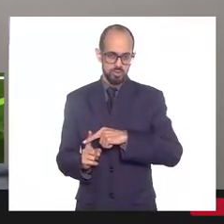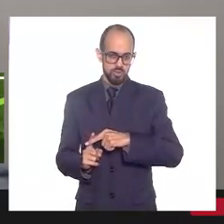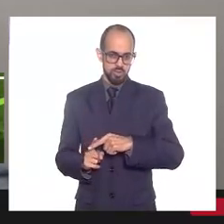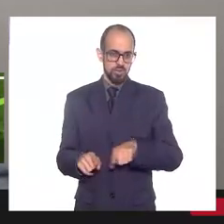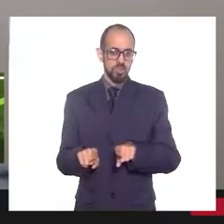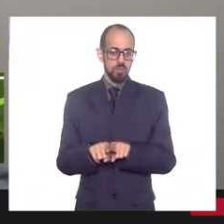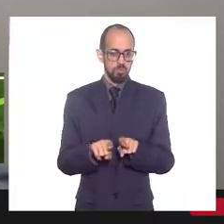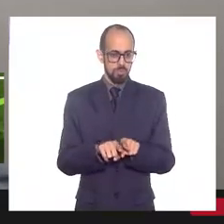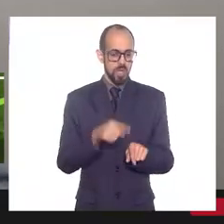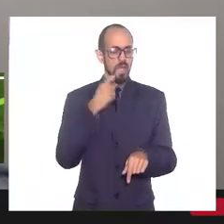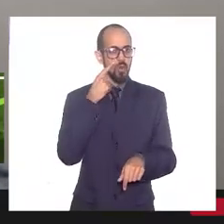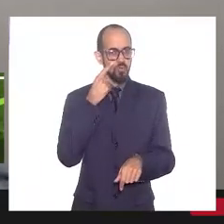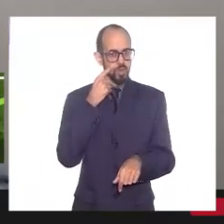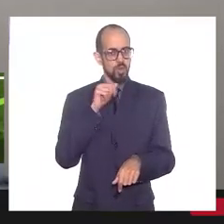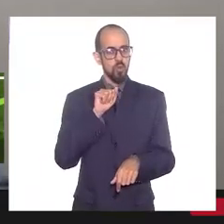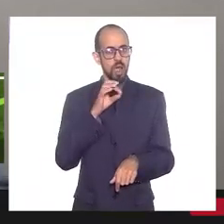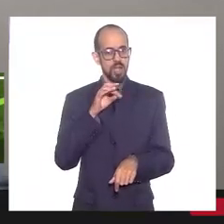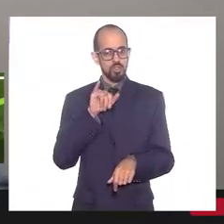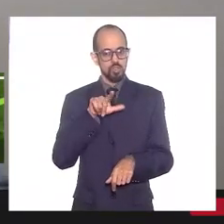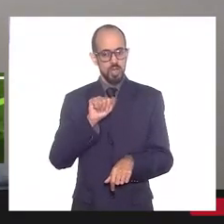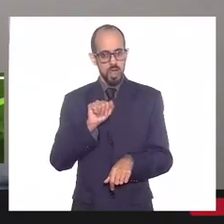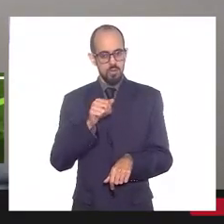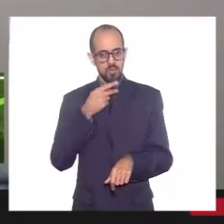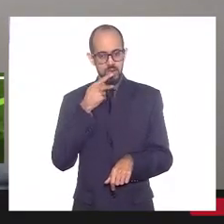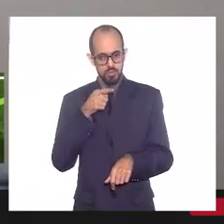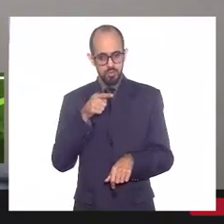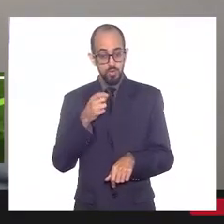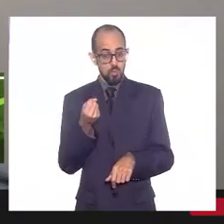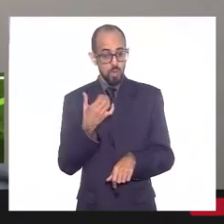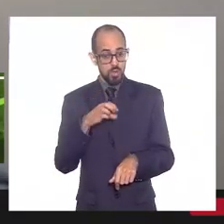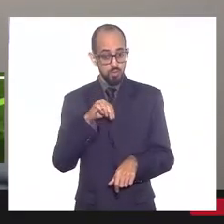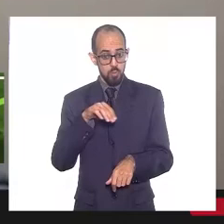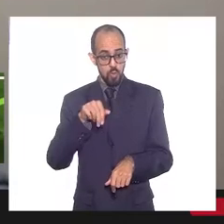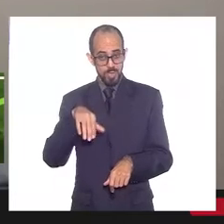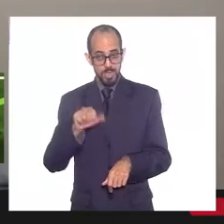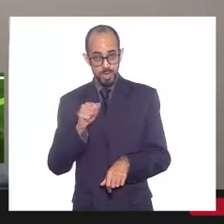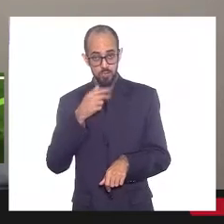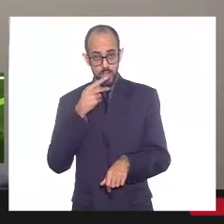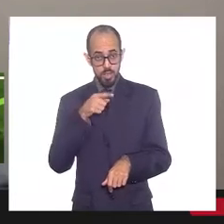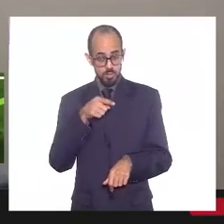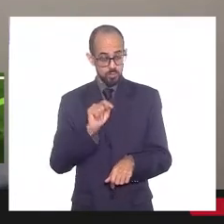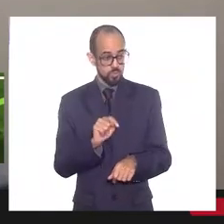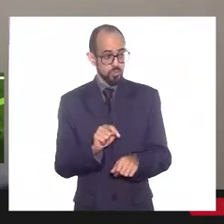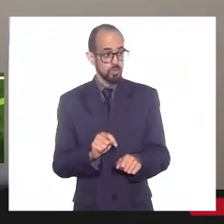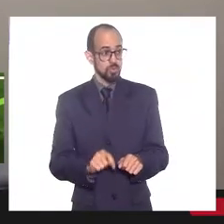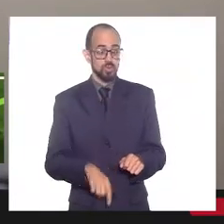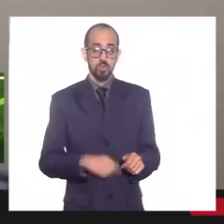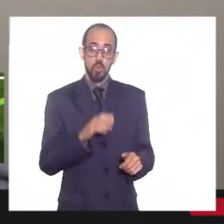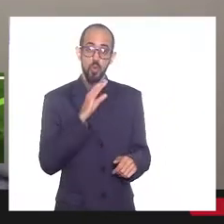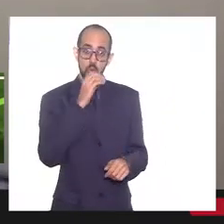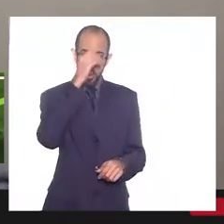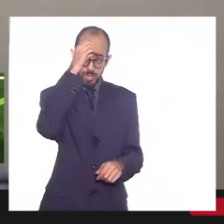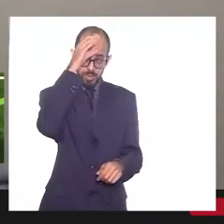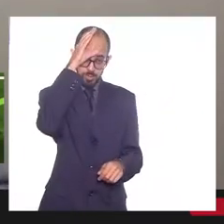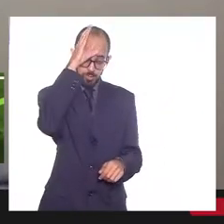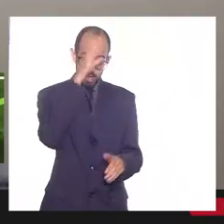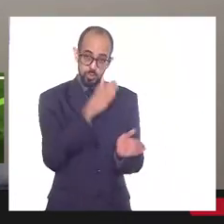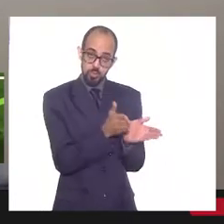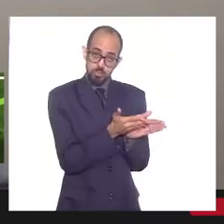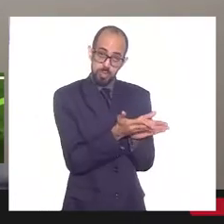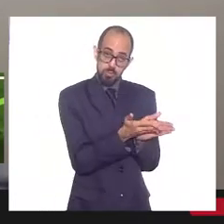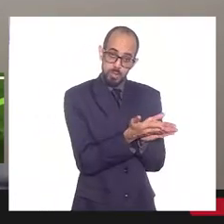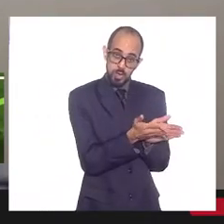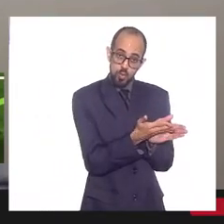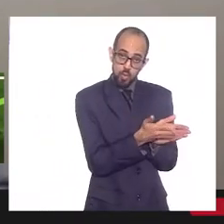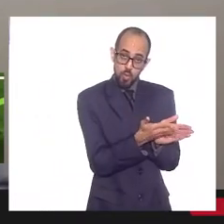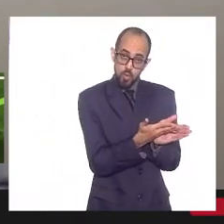grande o técnico para TPM para Mônica fala agora é Nicki degese 10 minutos da bíblica muitos discursos